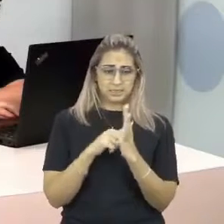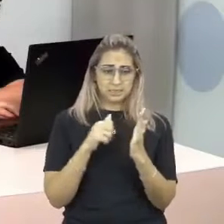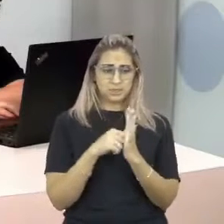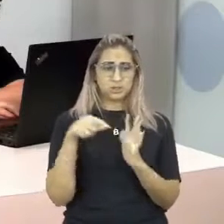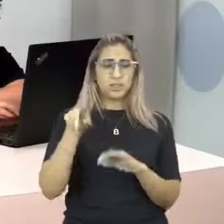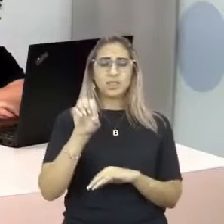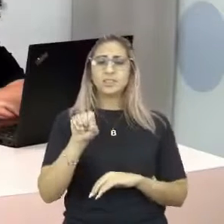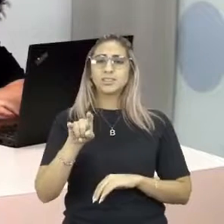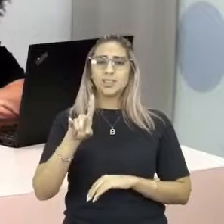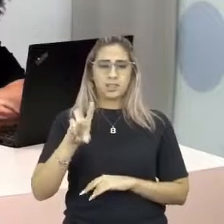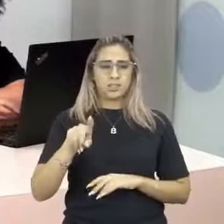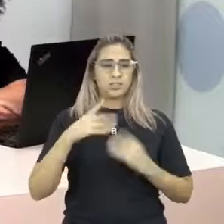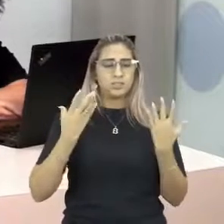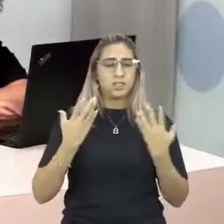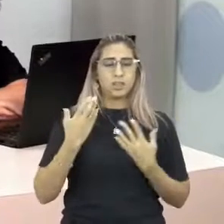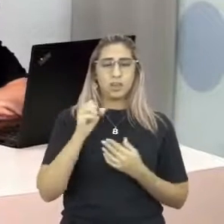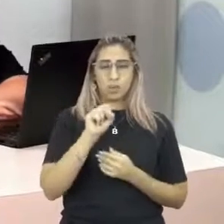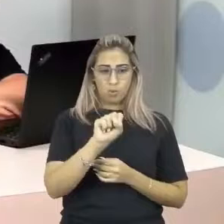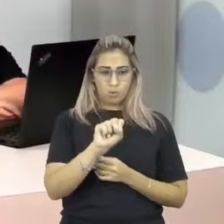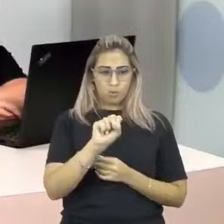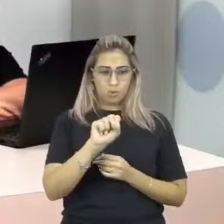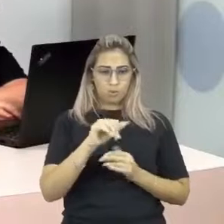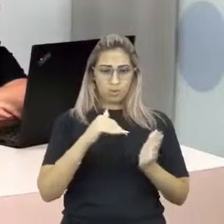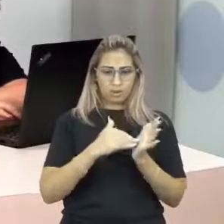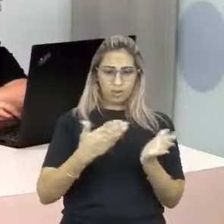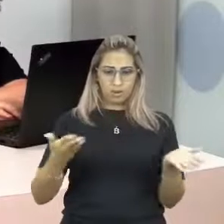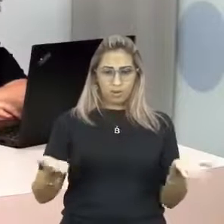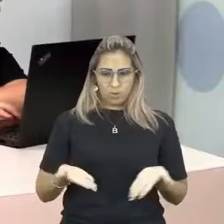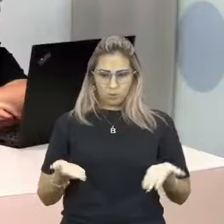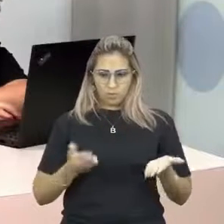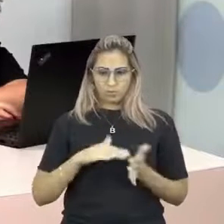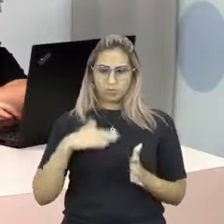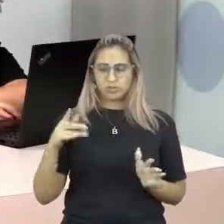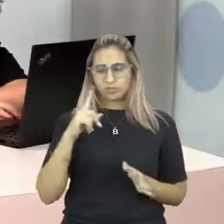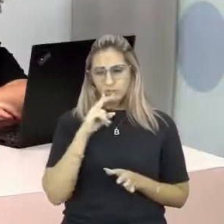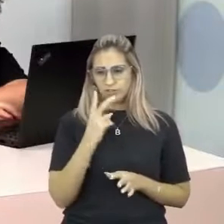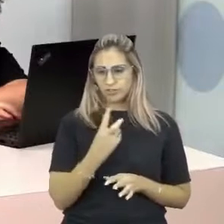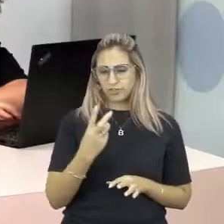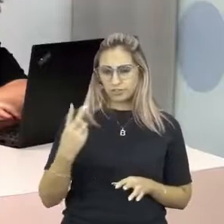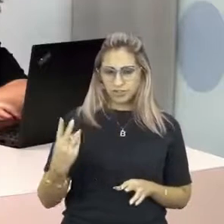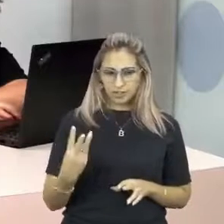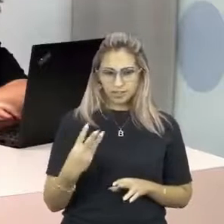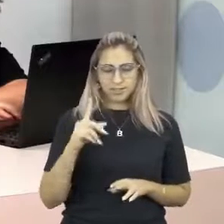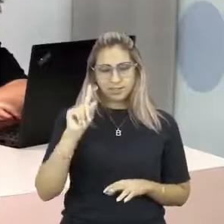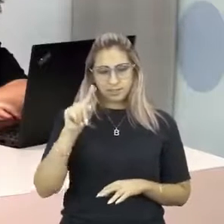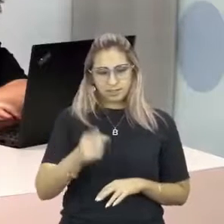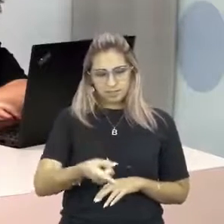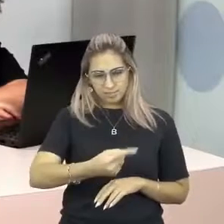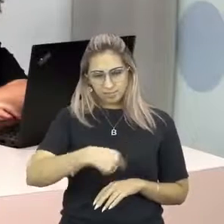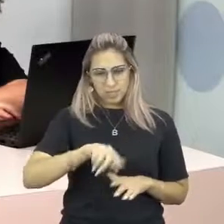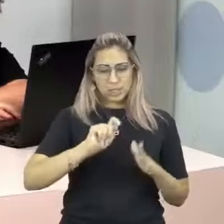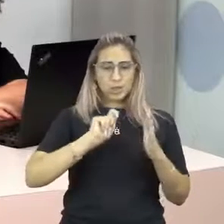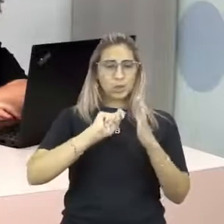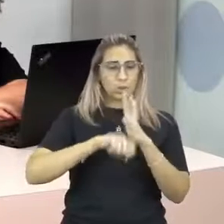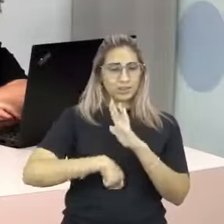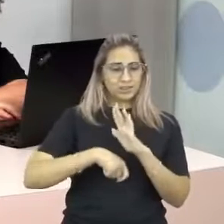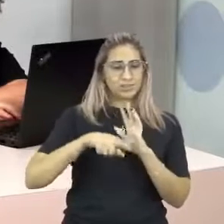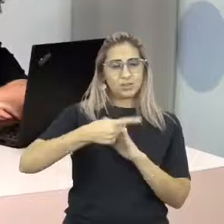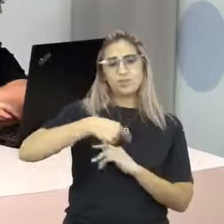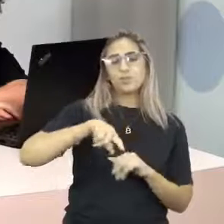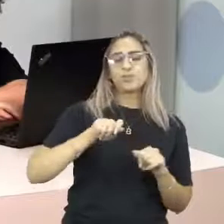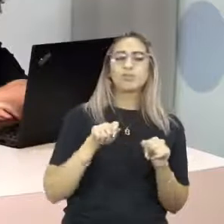na sede, que vai das 18 horas de hoje até o dia 23, ela é para os docentes e candidatos à contratação que